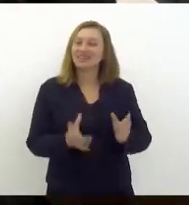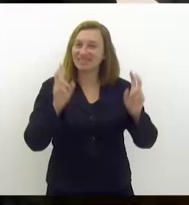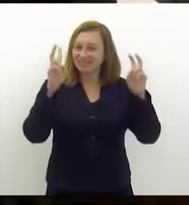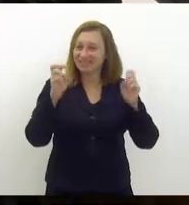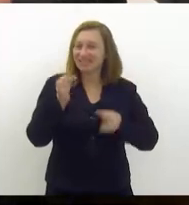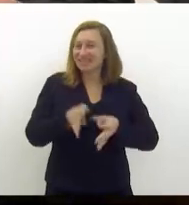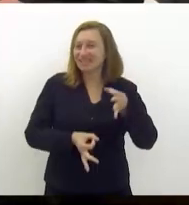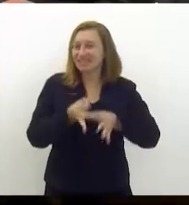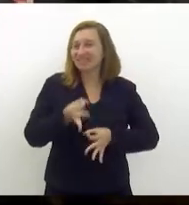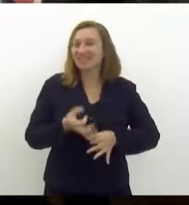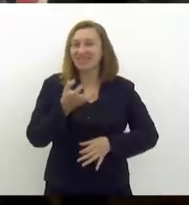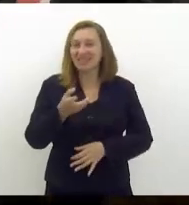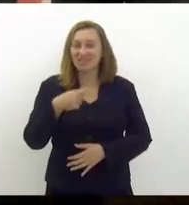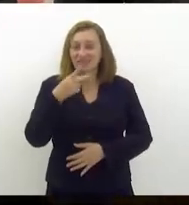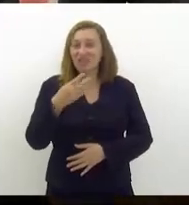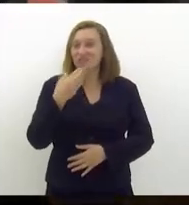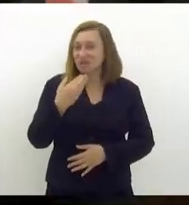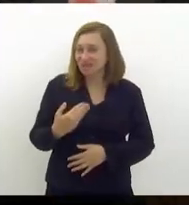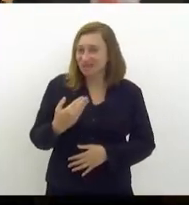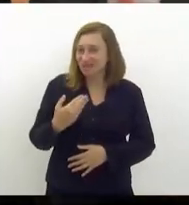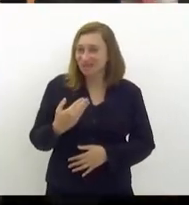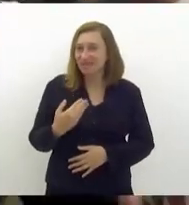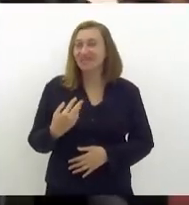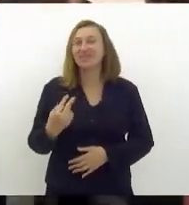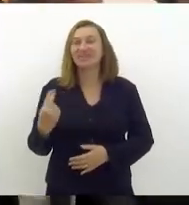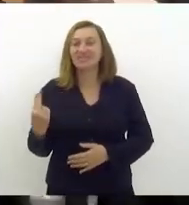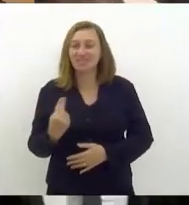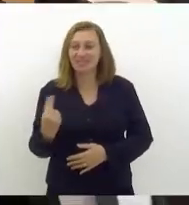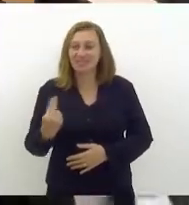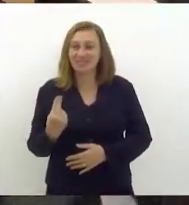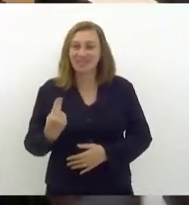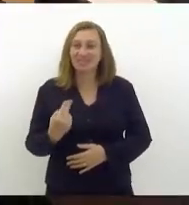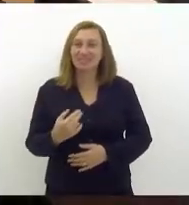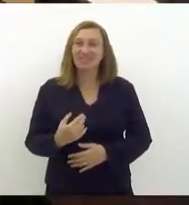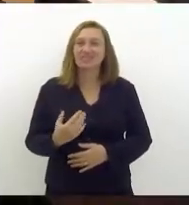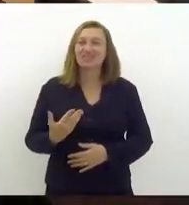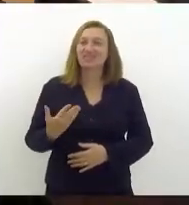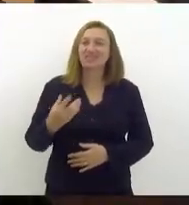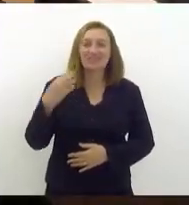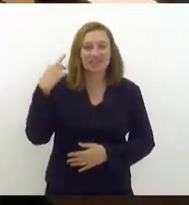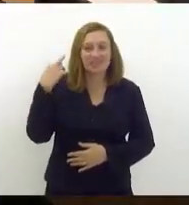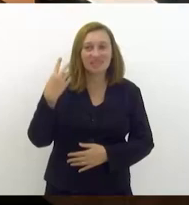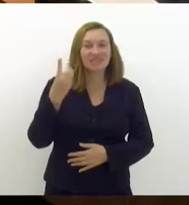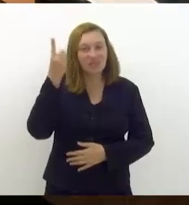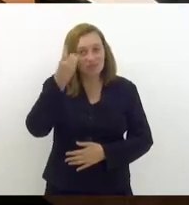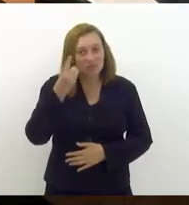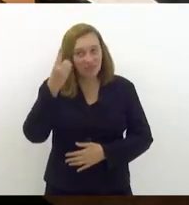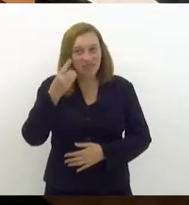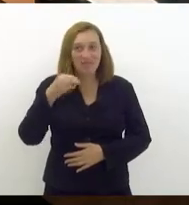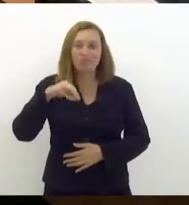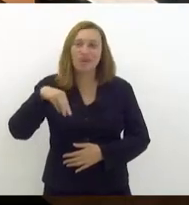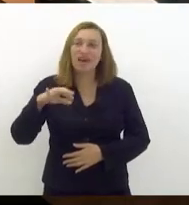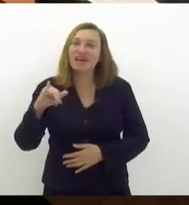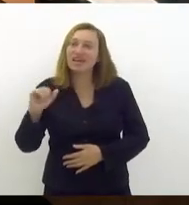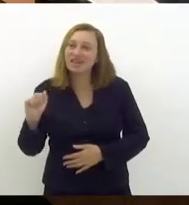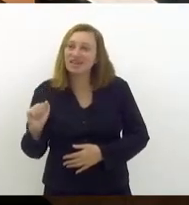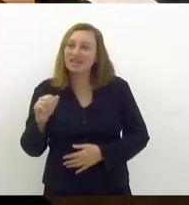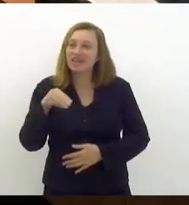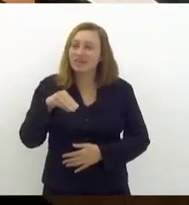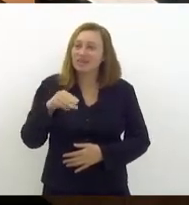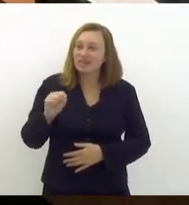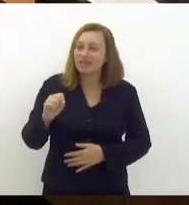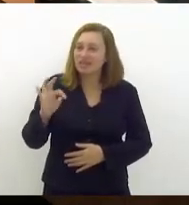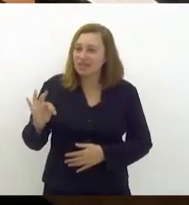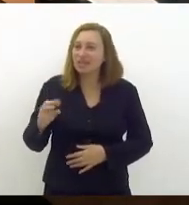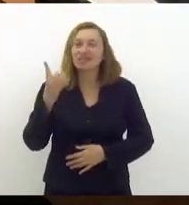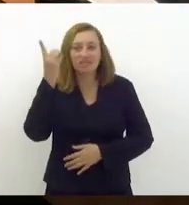dizer que também pediram para assinar a nossa querida deputada Marina do MST e o